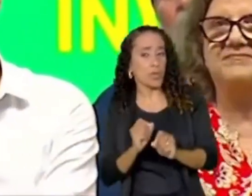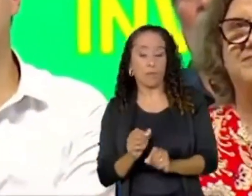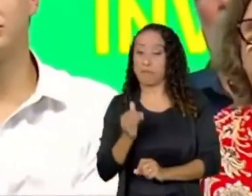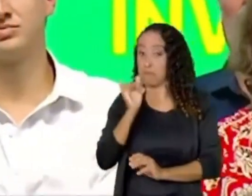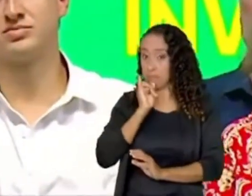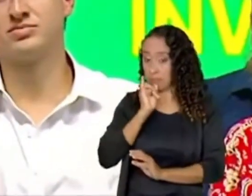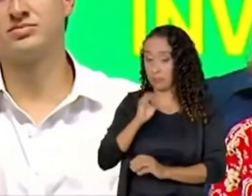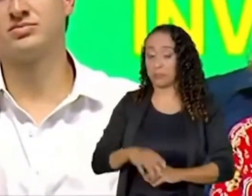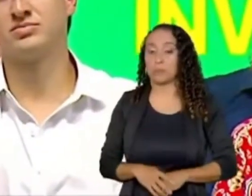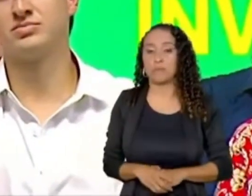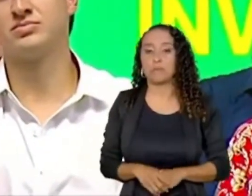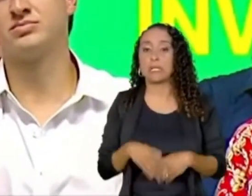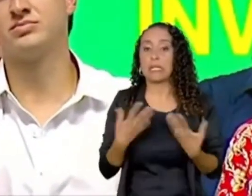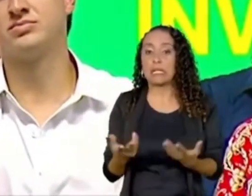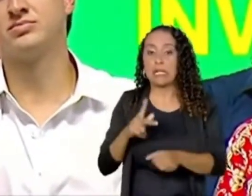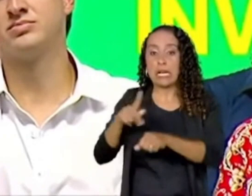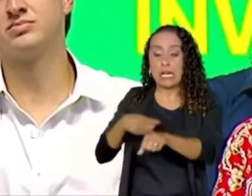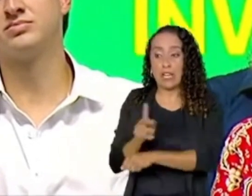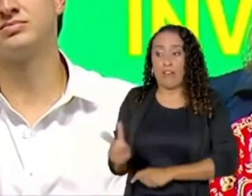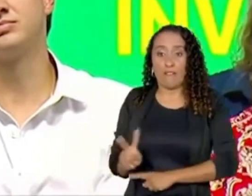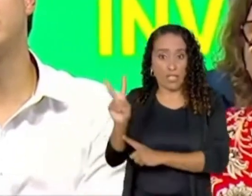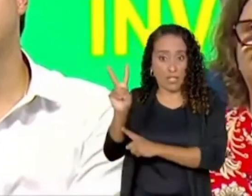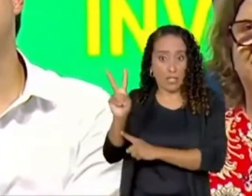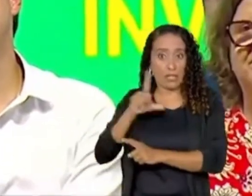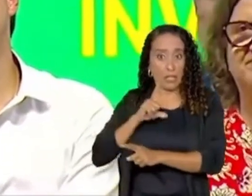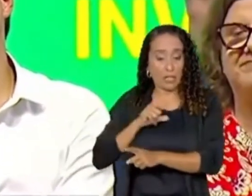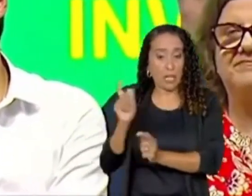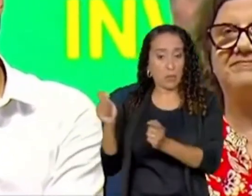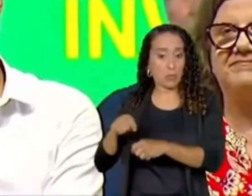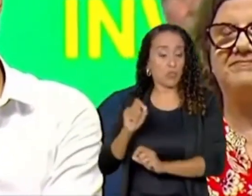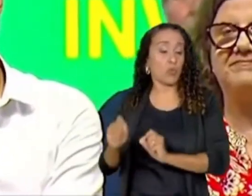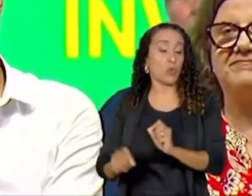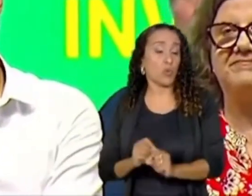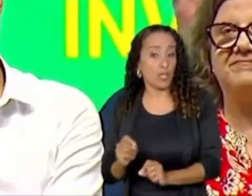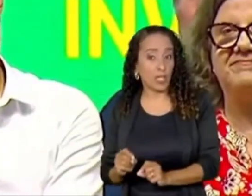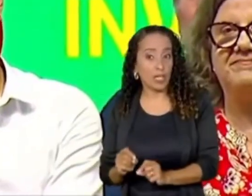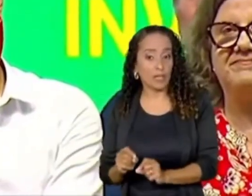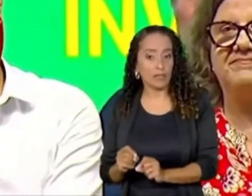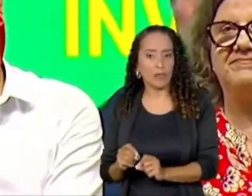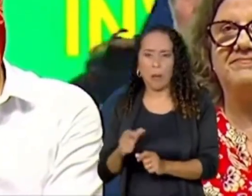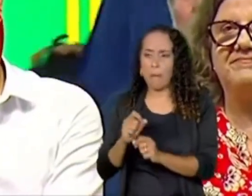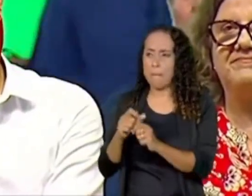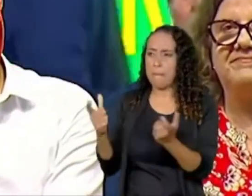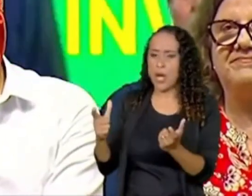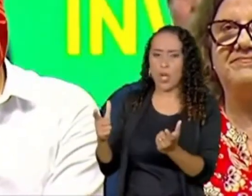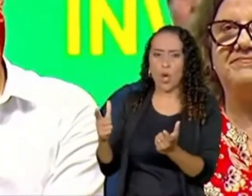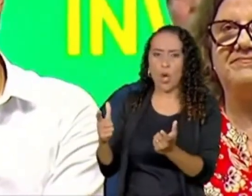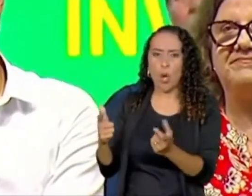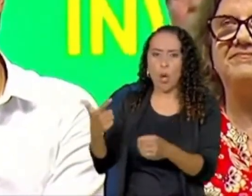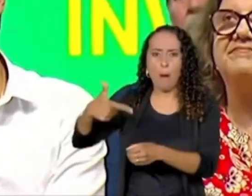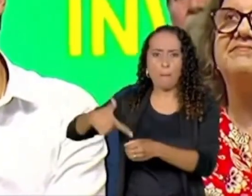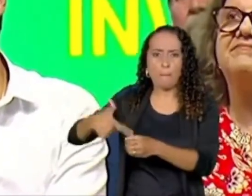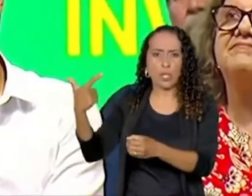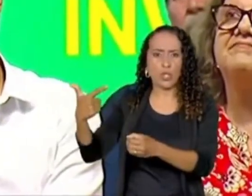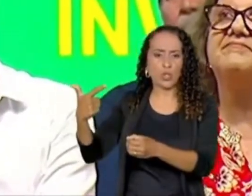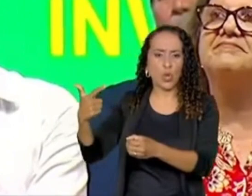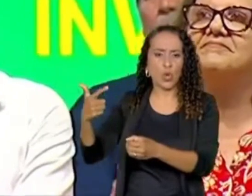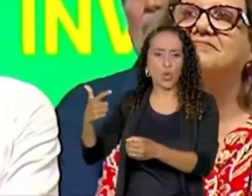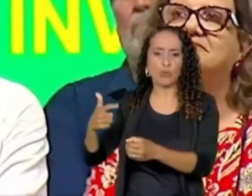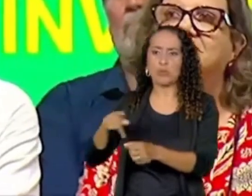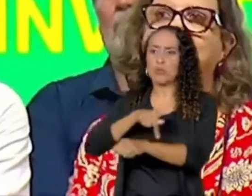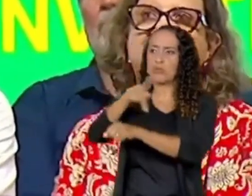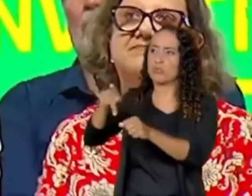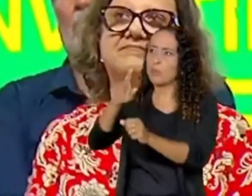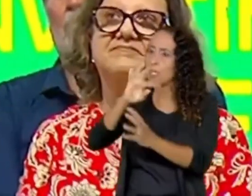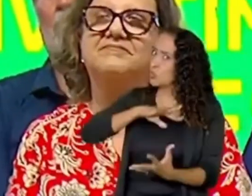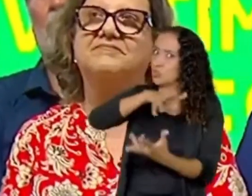exemplo, a Venezuela é detentora, possivelmente, da maior quantidade de petróleo, sabe, que dos países do